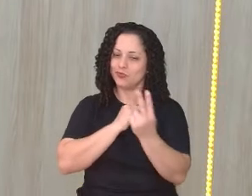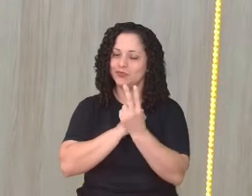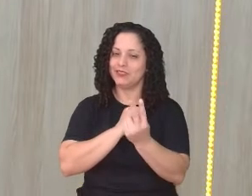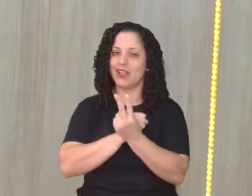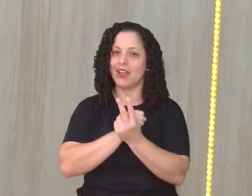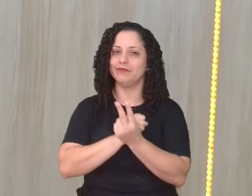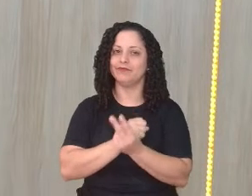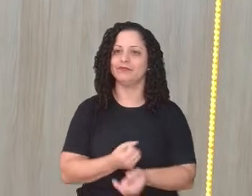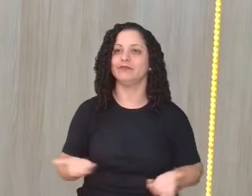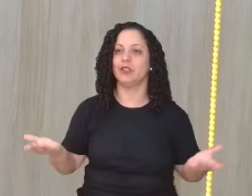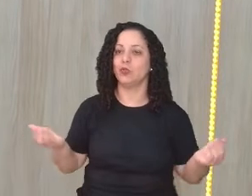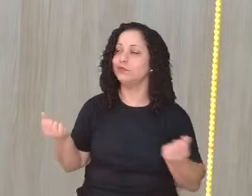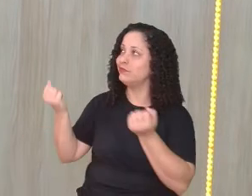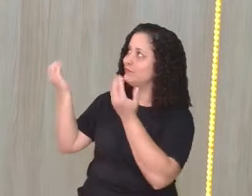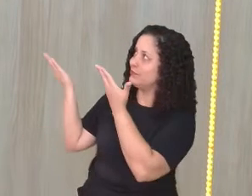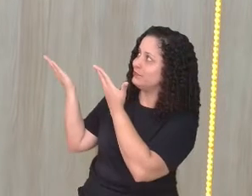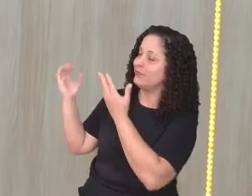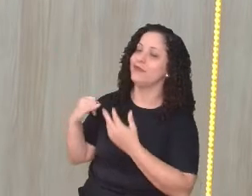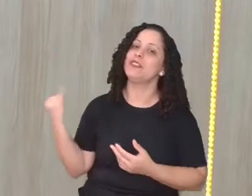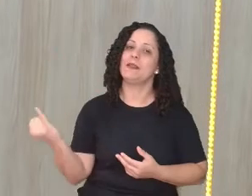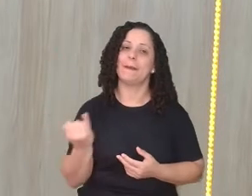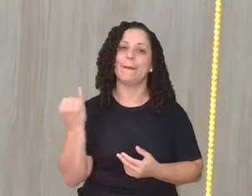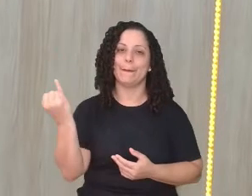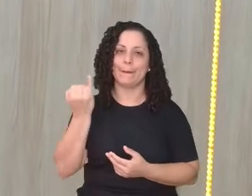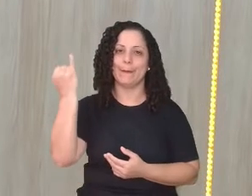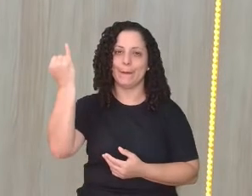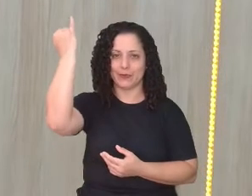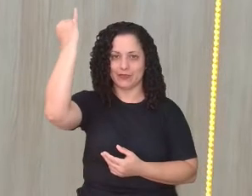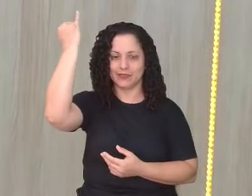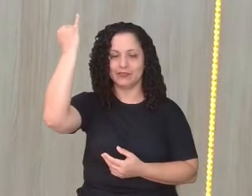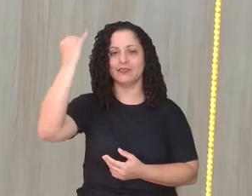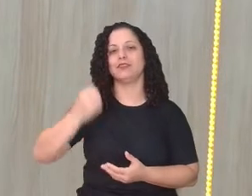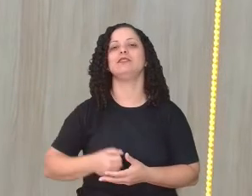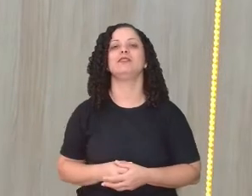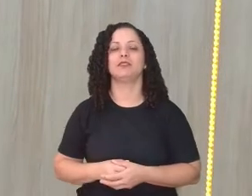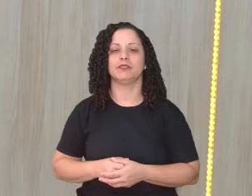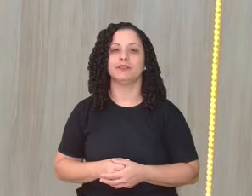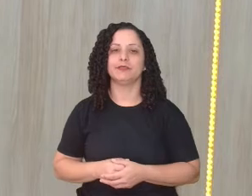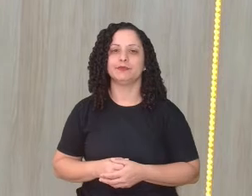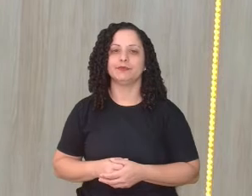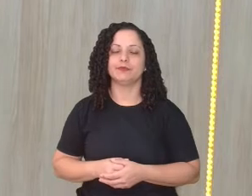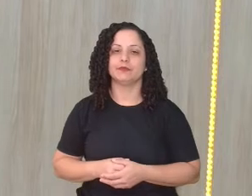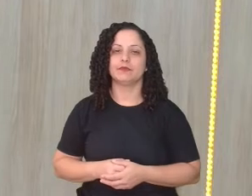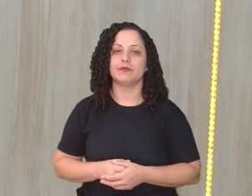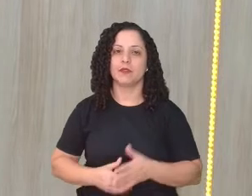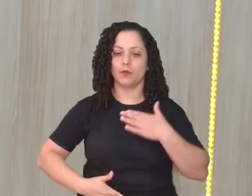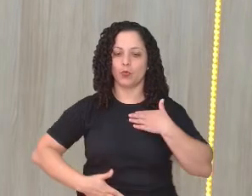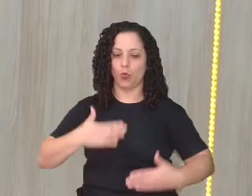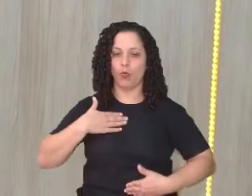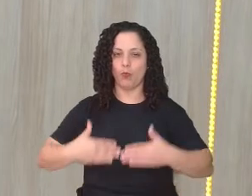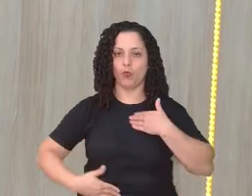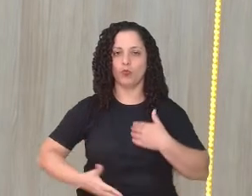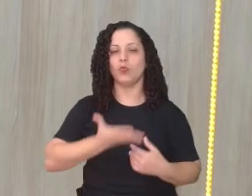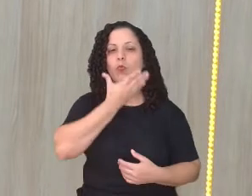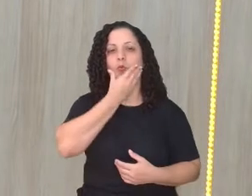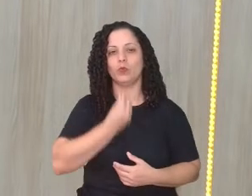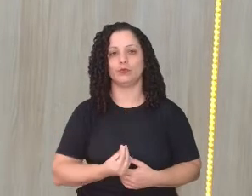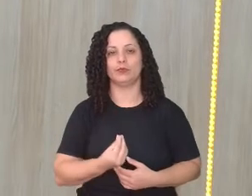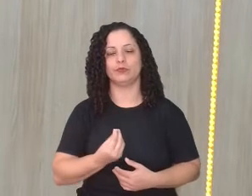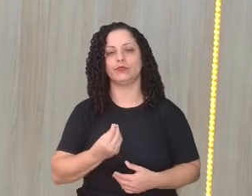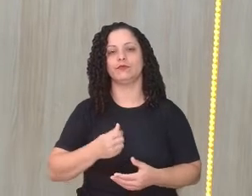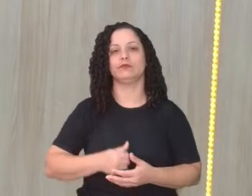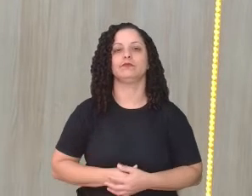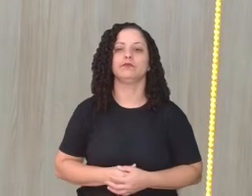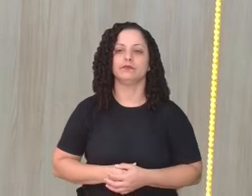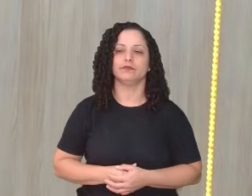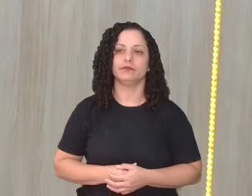a próstata, ela é muito importante também, ela é um órgão muito importante no sistema reprodutor